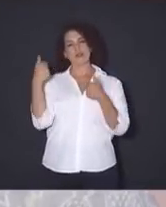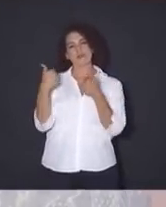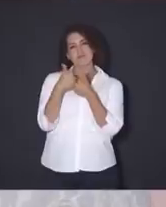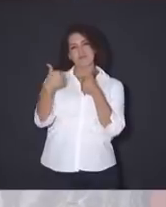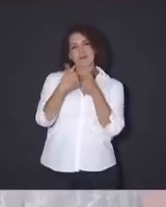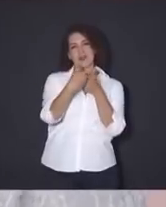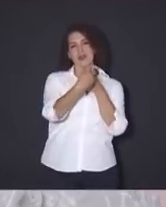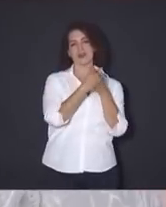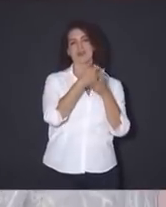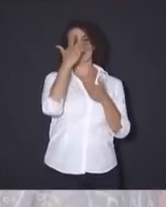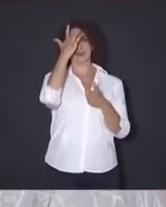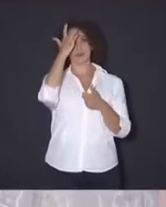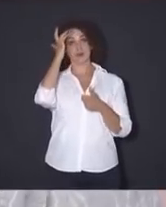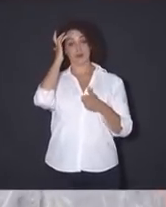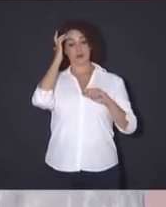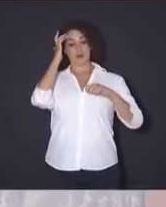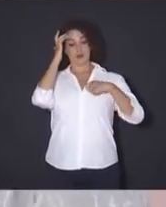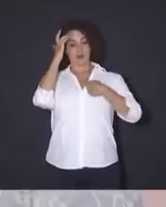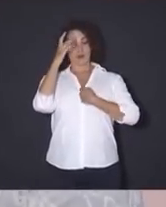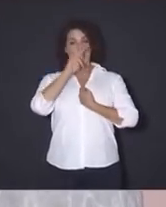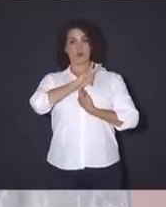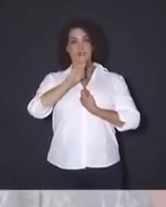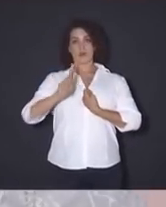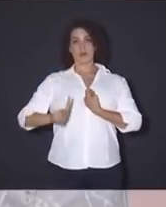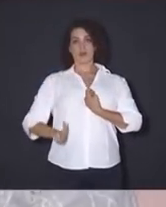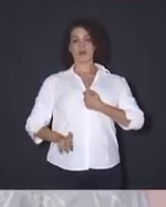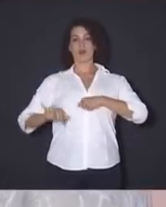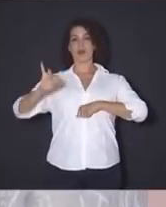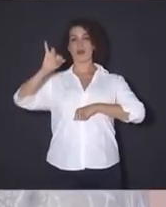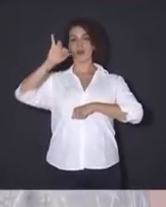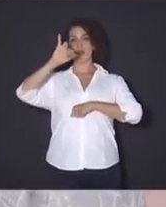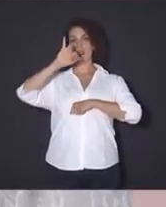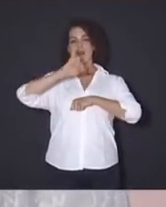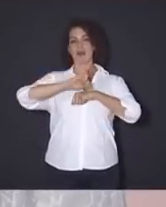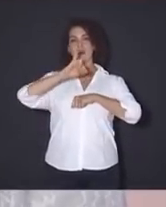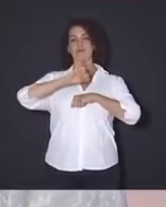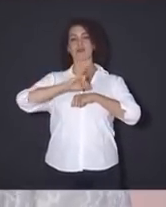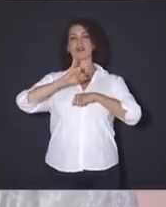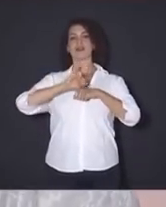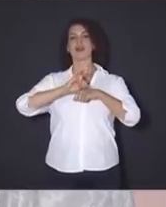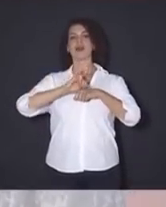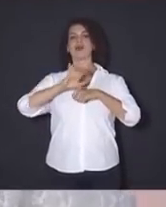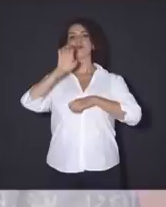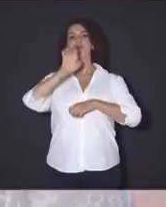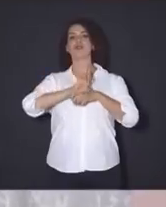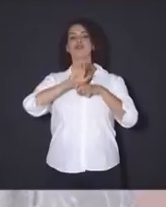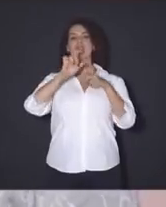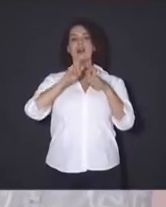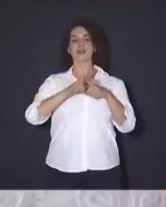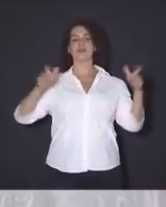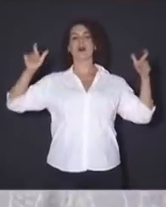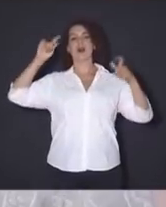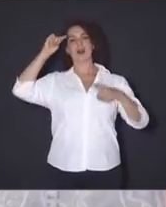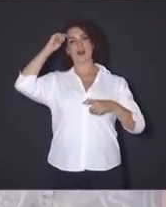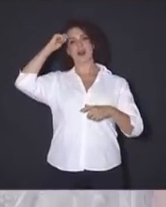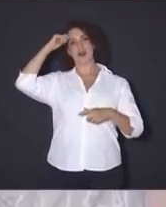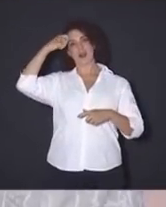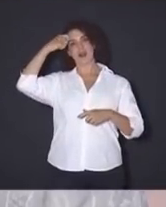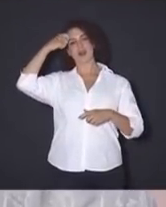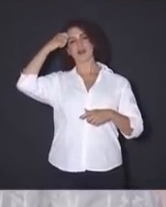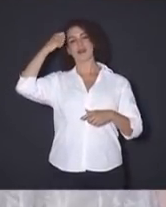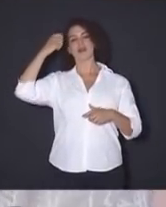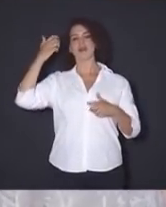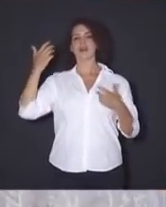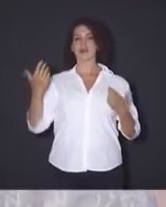ser um vereador na capital da chamada capital da negritude nessa chamada roma negra adjetivos não